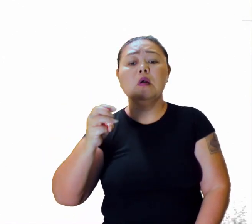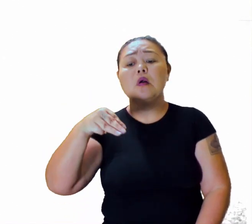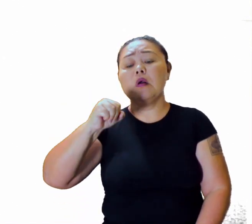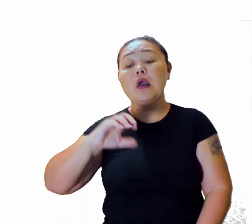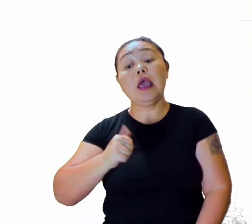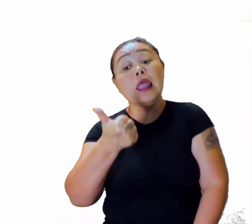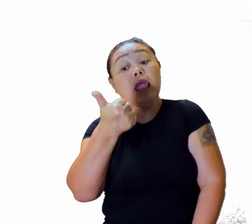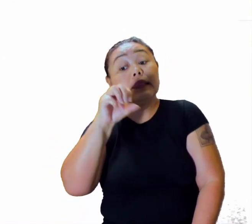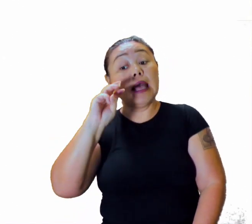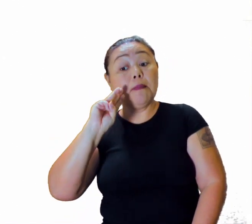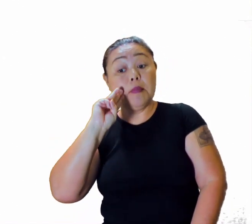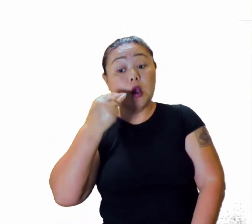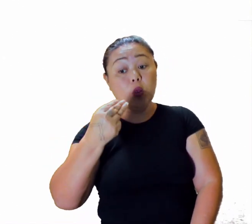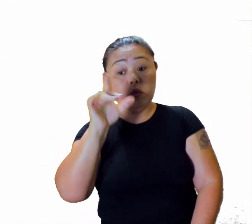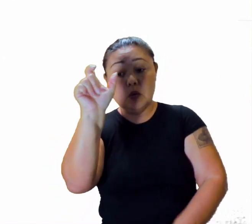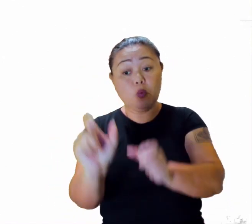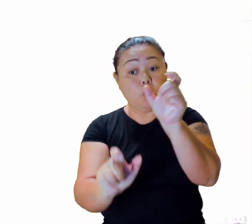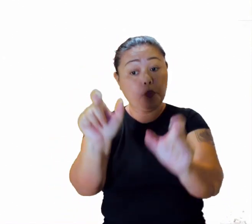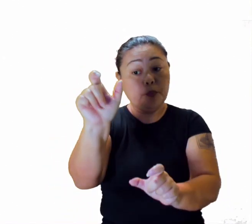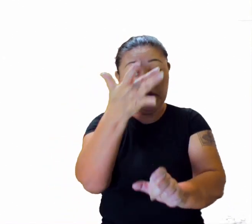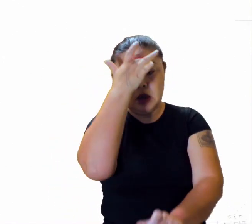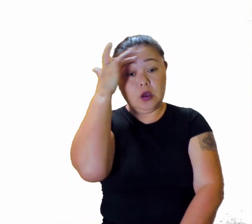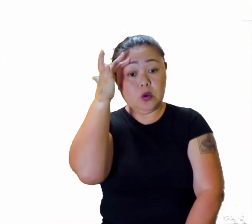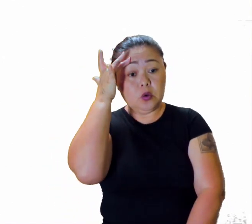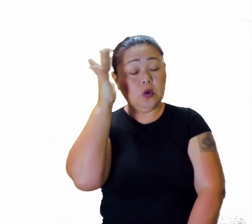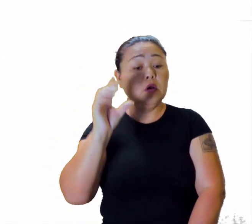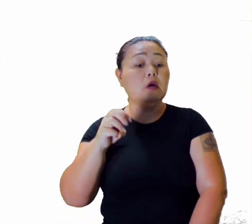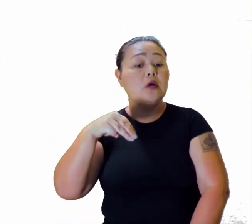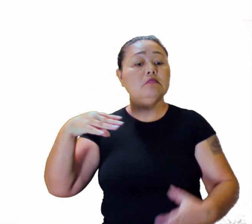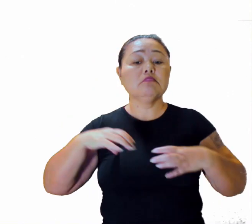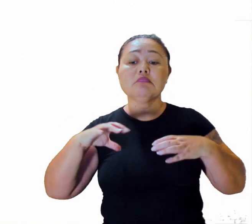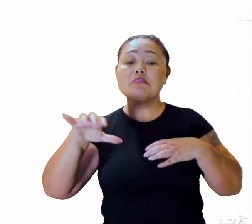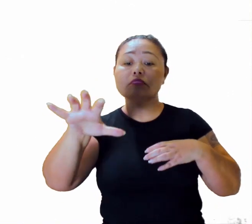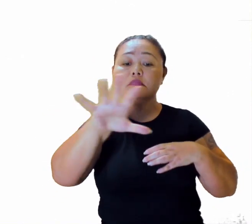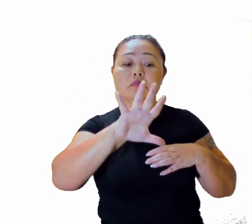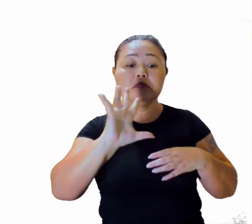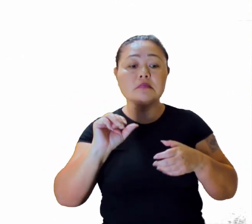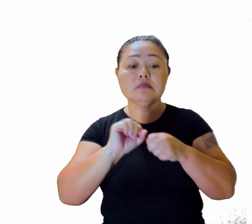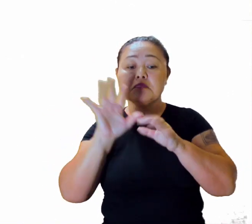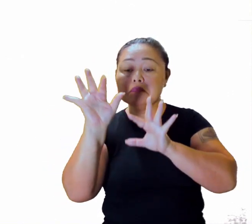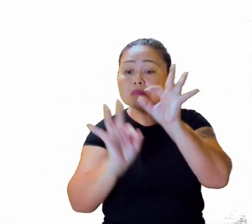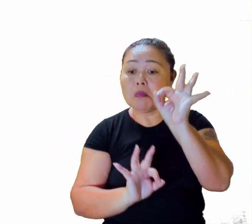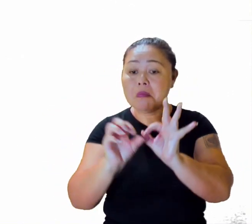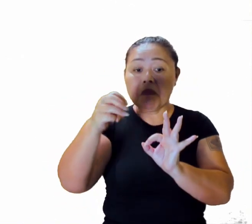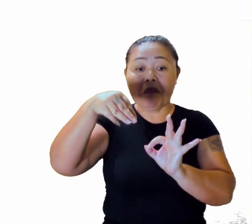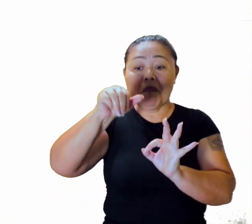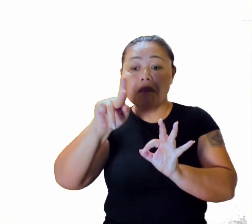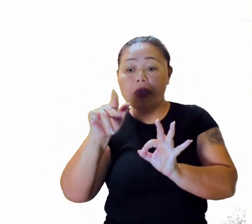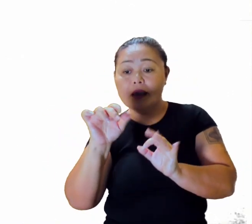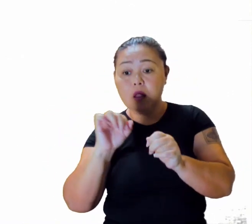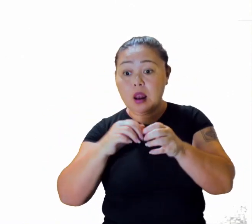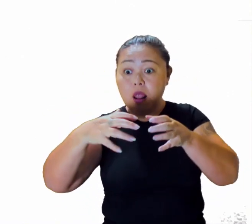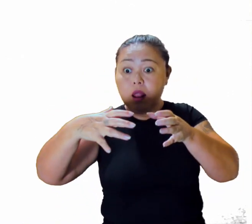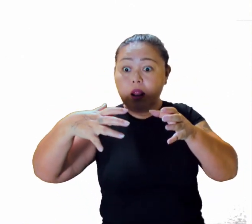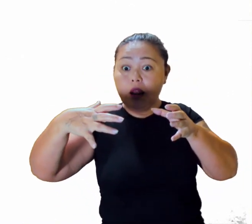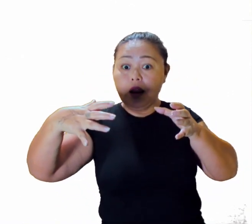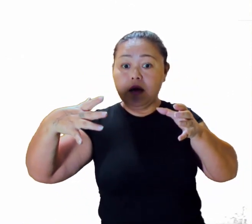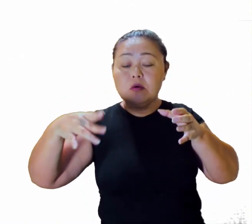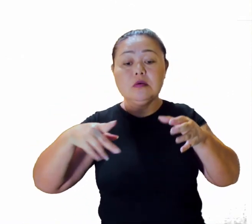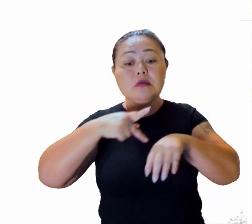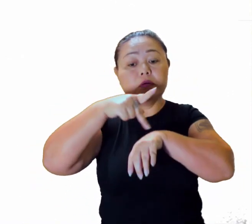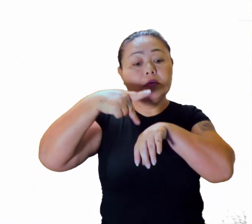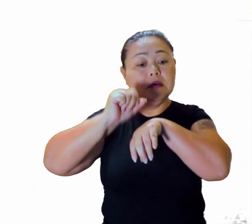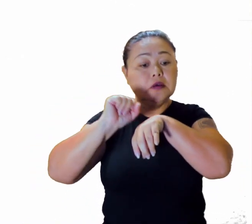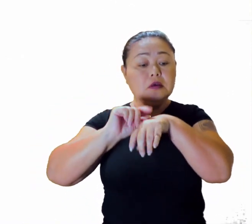10 milhões de pessoas. Metrópoles regionais que constituem primeira megalópole. Uma megalópole formada